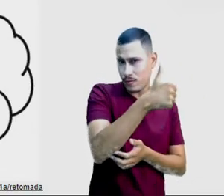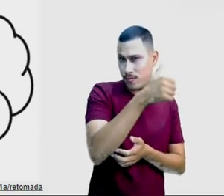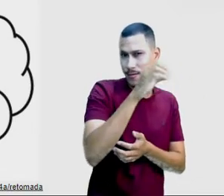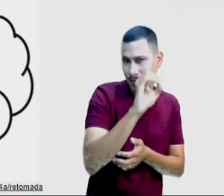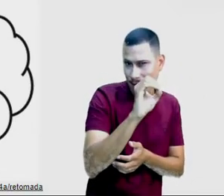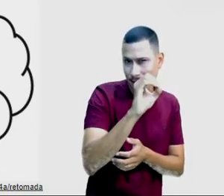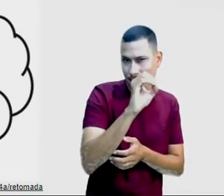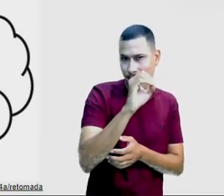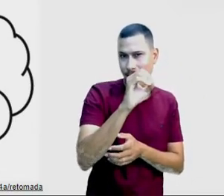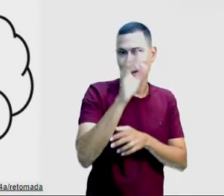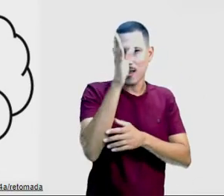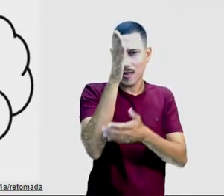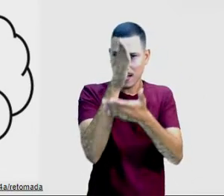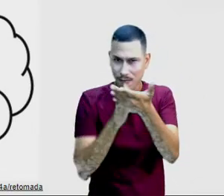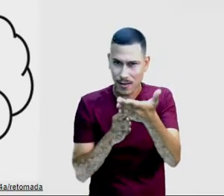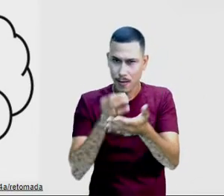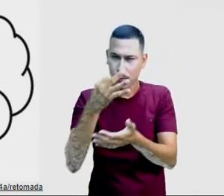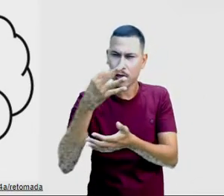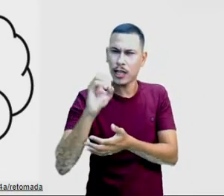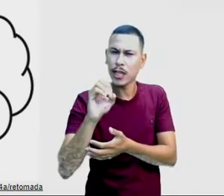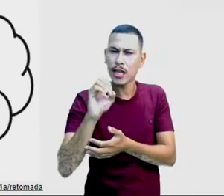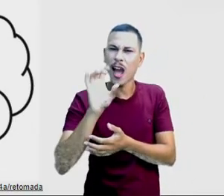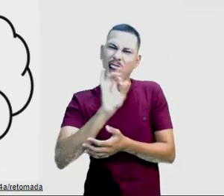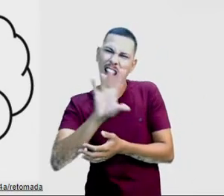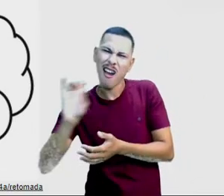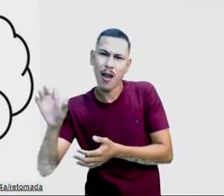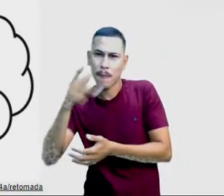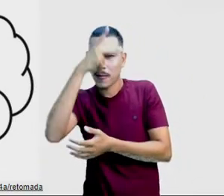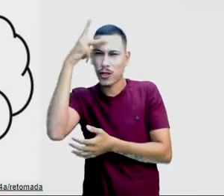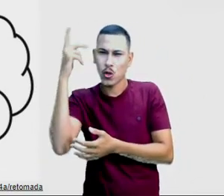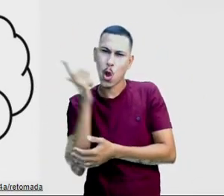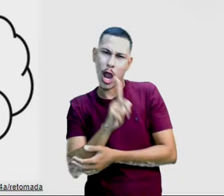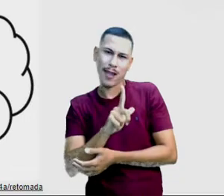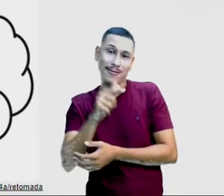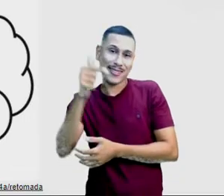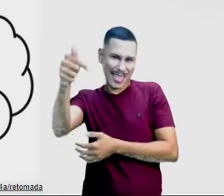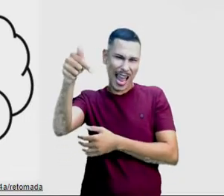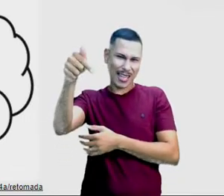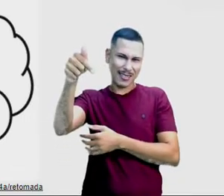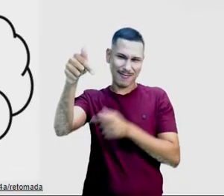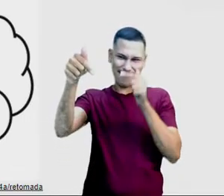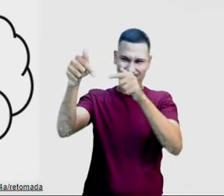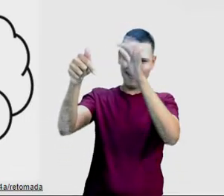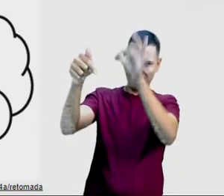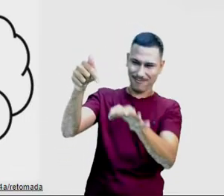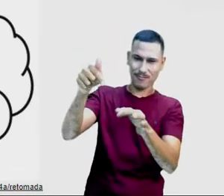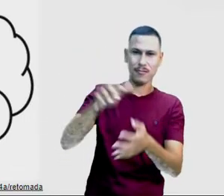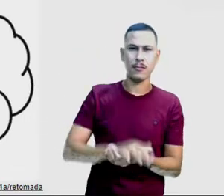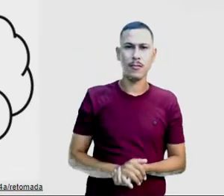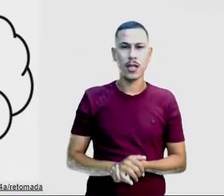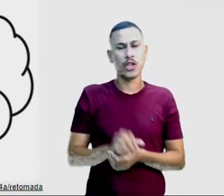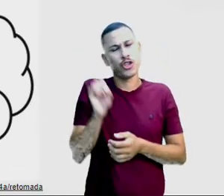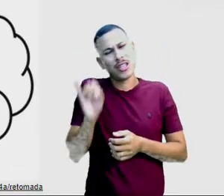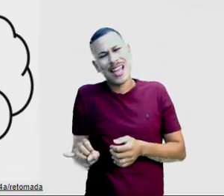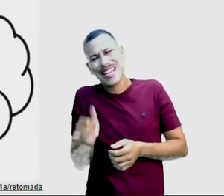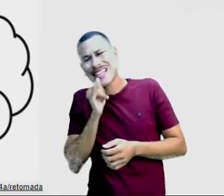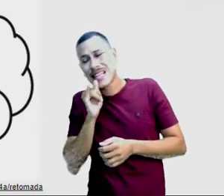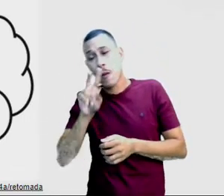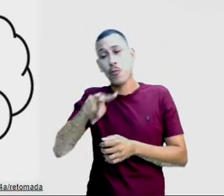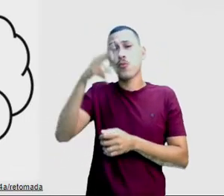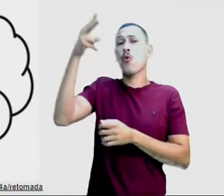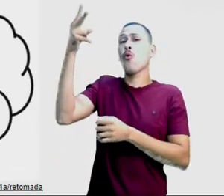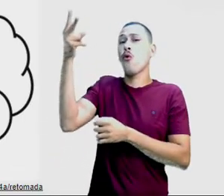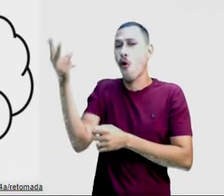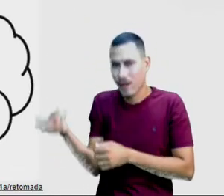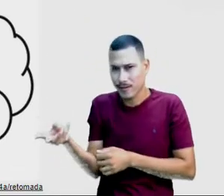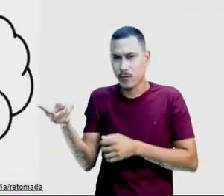210 dividido para 30, cada um vai ganhar 7. E se fosse o contrário? Se fosse